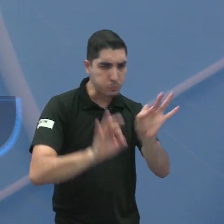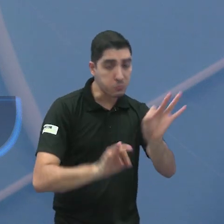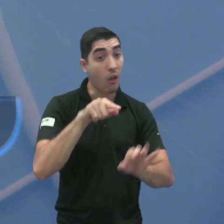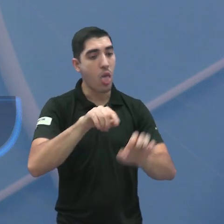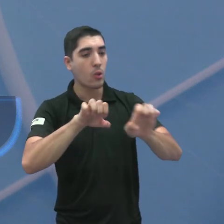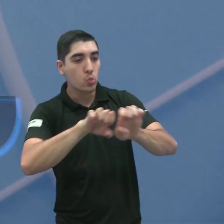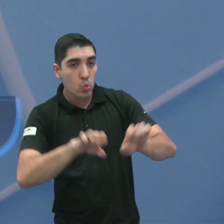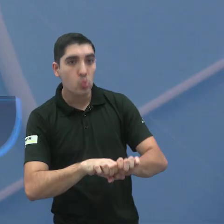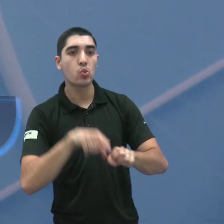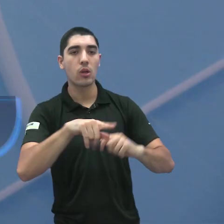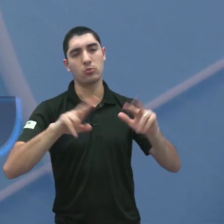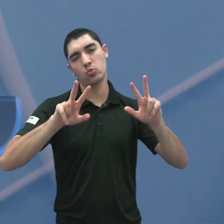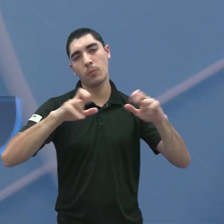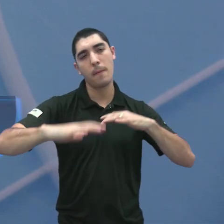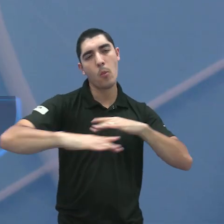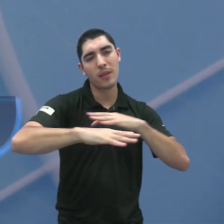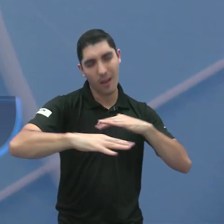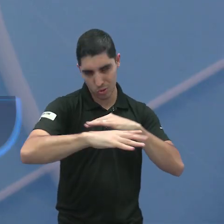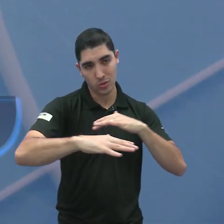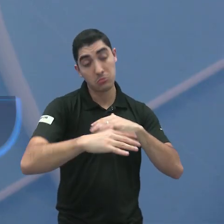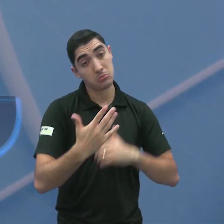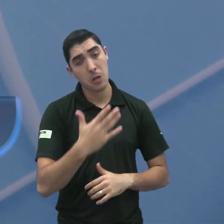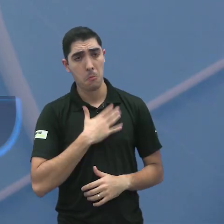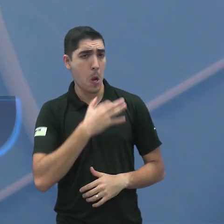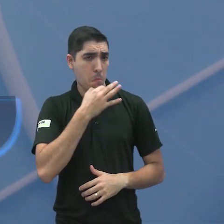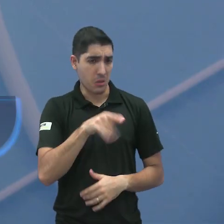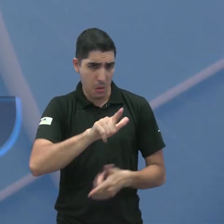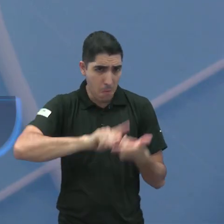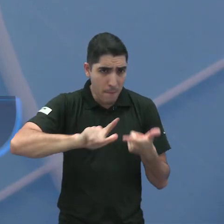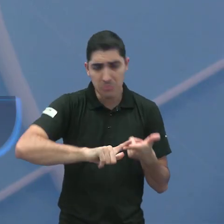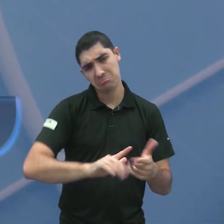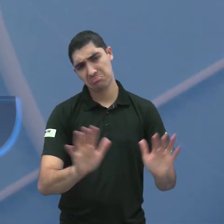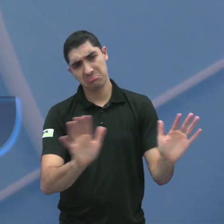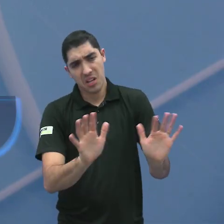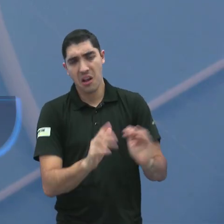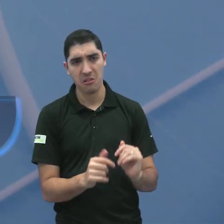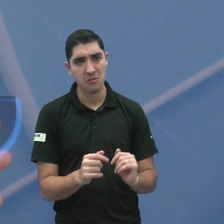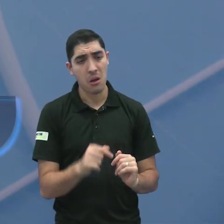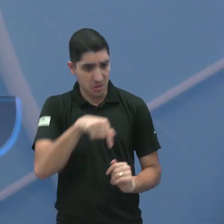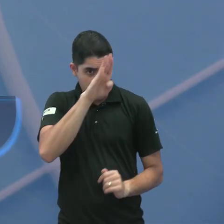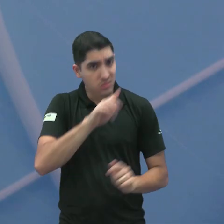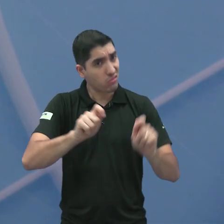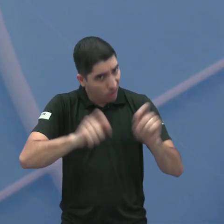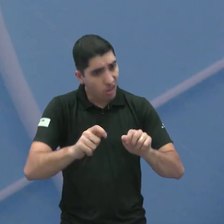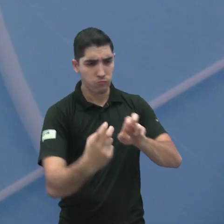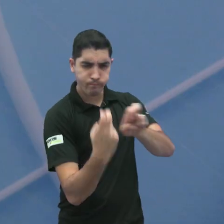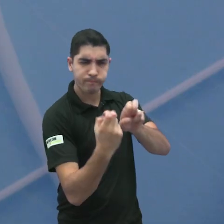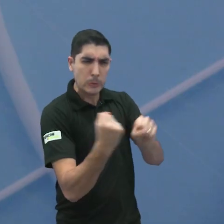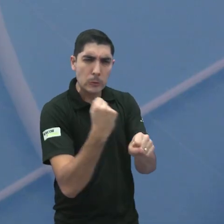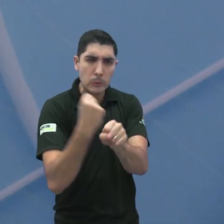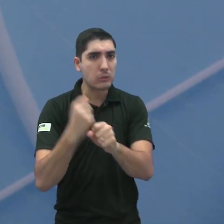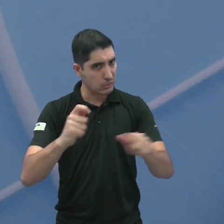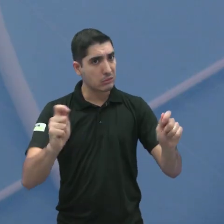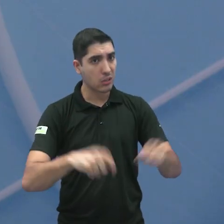projetos de infraestrutura de mobilidade, né? Eu acredito que isso não seja nenhum impedimento. O Brasil tem tudo para dar certo aí e seguir